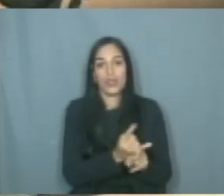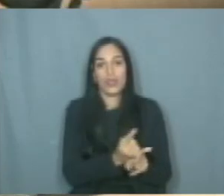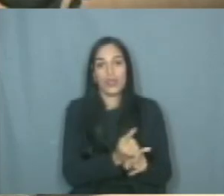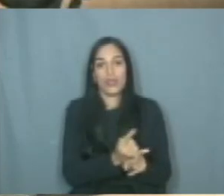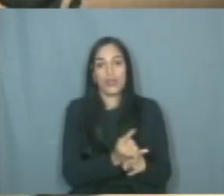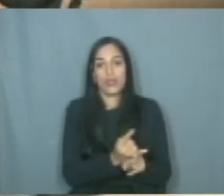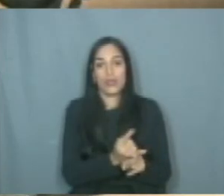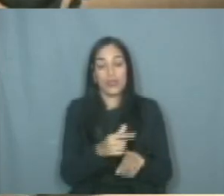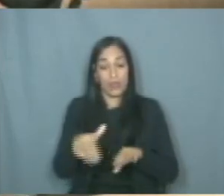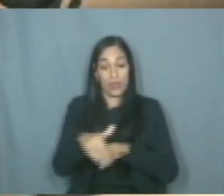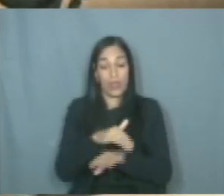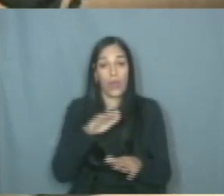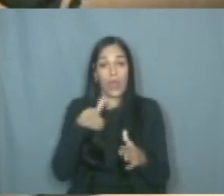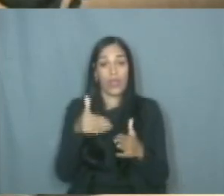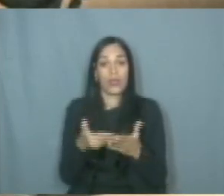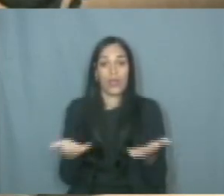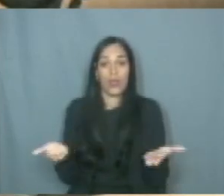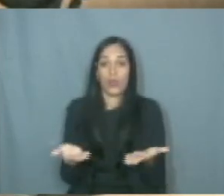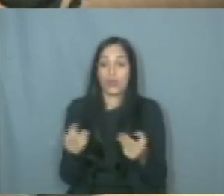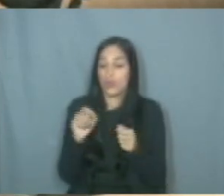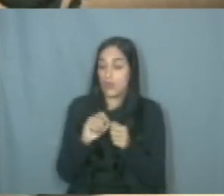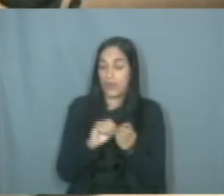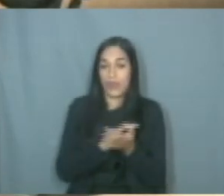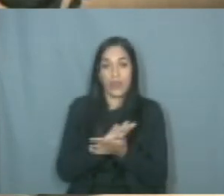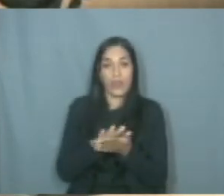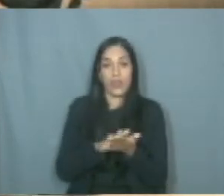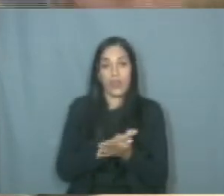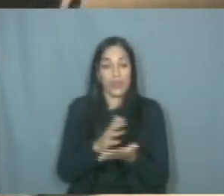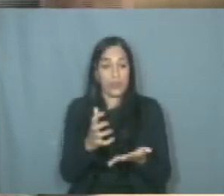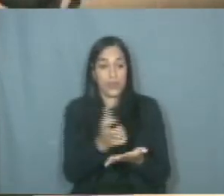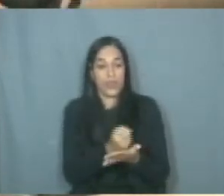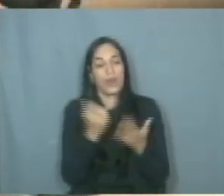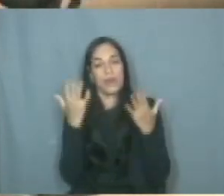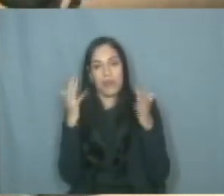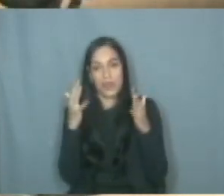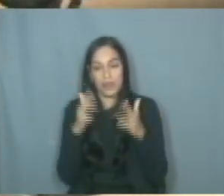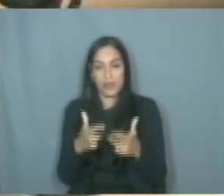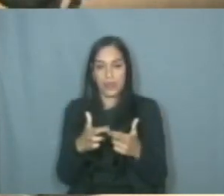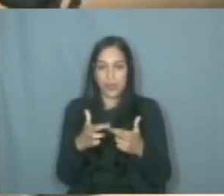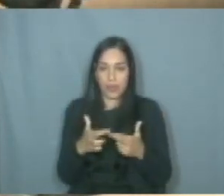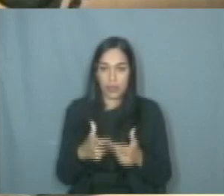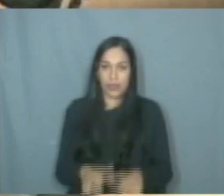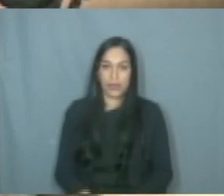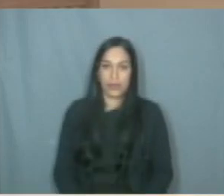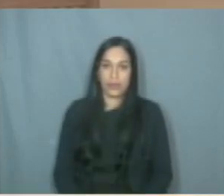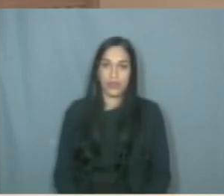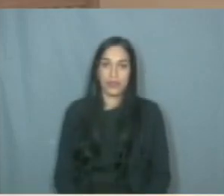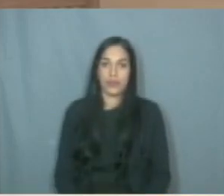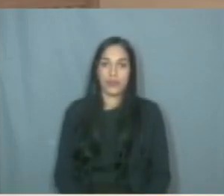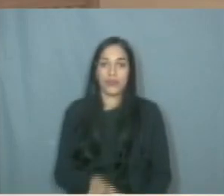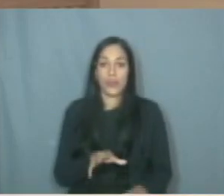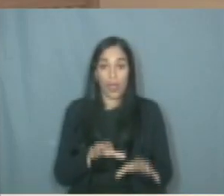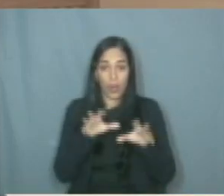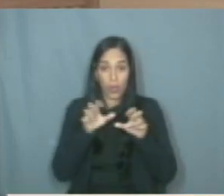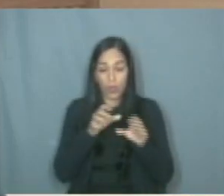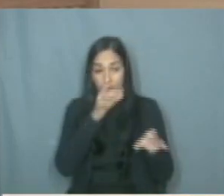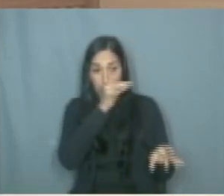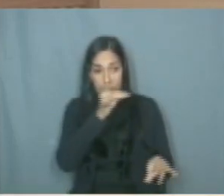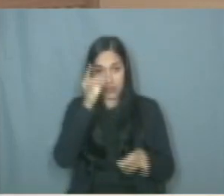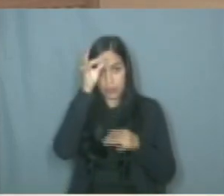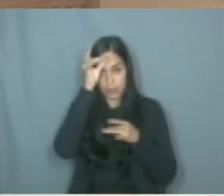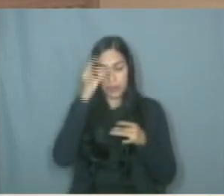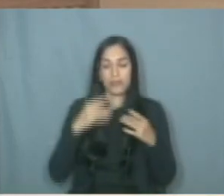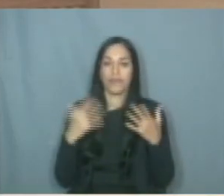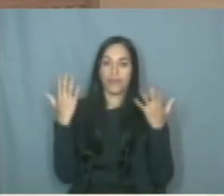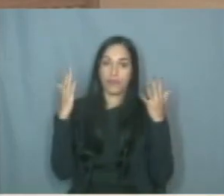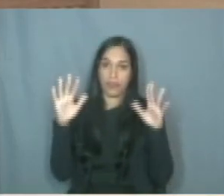estão na rua até hoje, porque não se faz nada para tirá-los de lá. Parabéns pelo requerimento. Acolho o seu aparte, vereador,